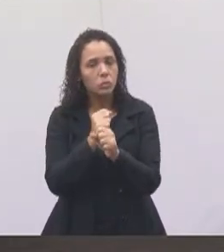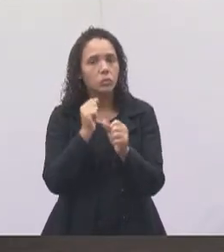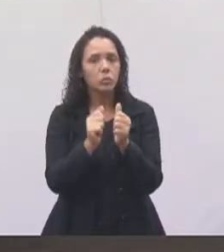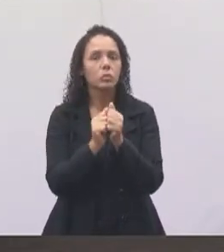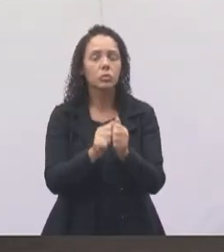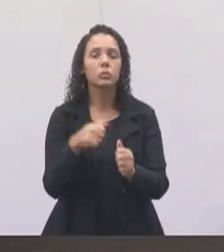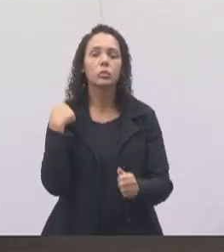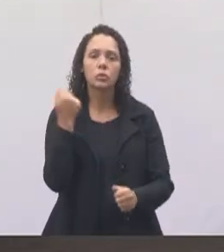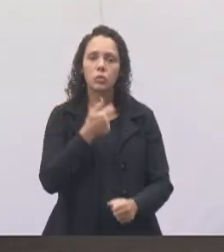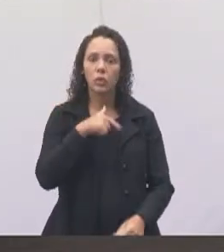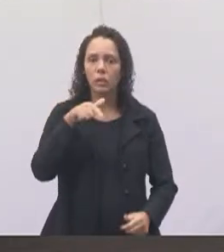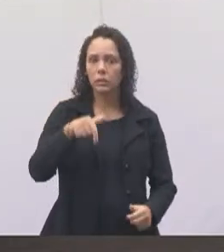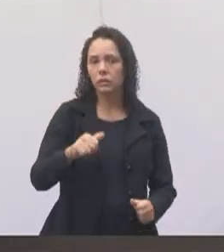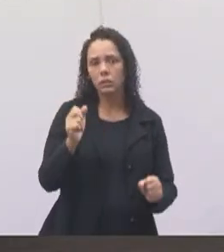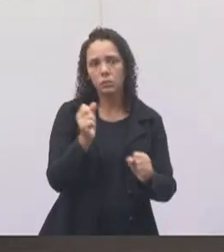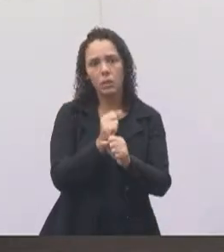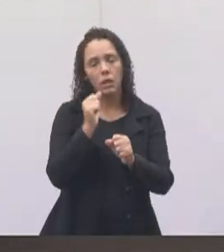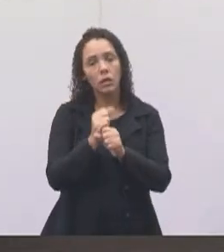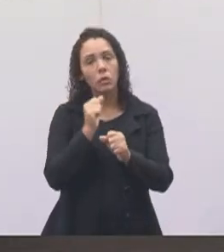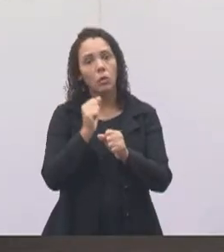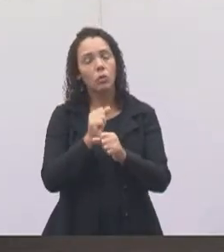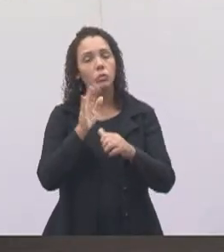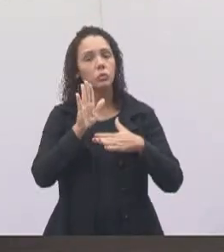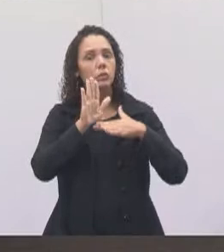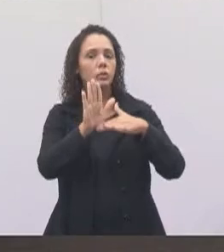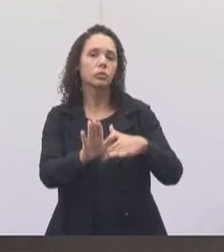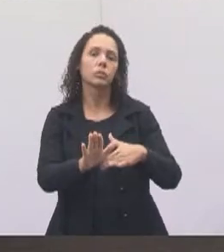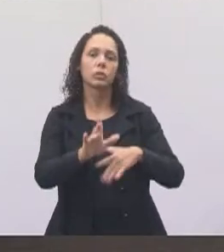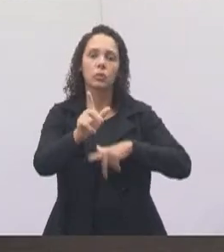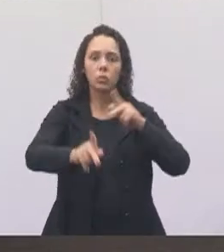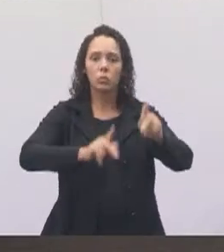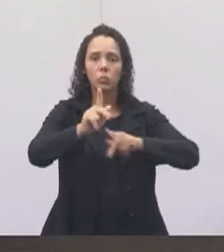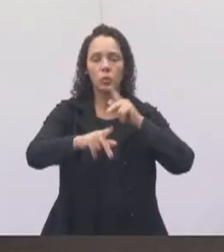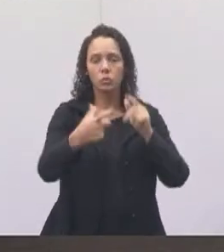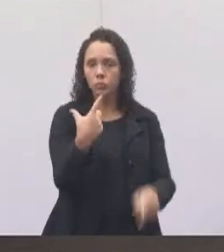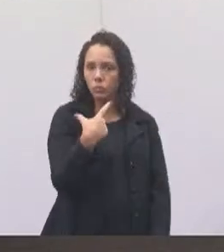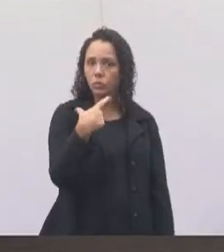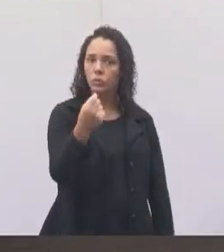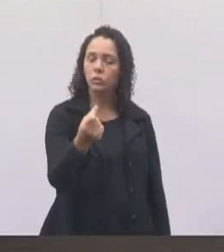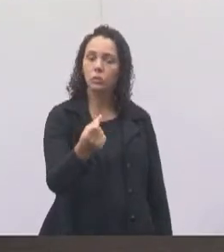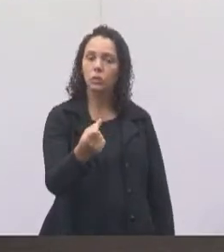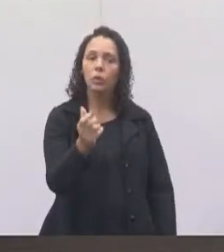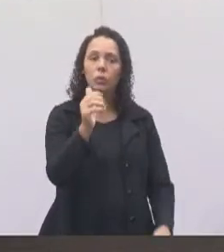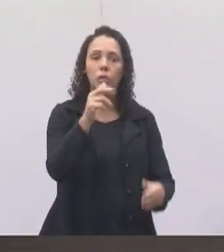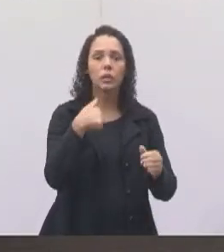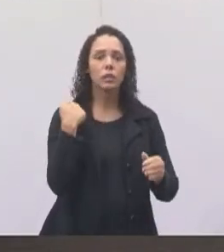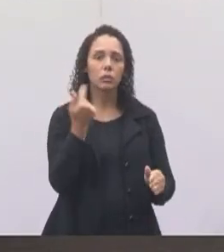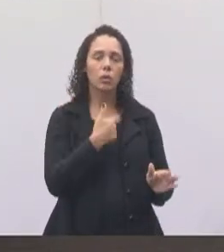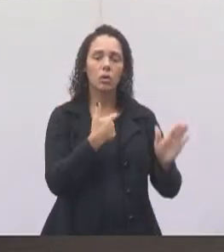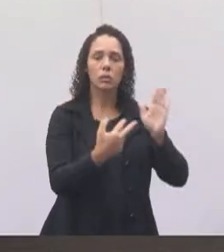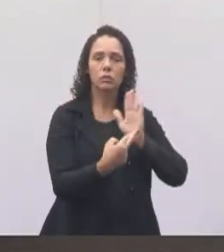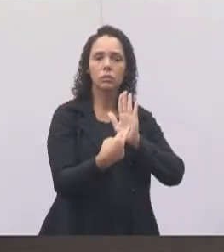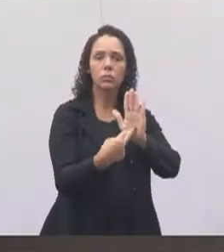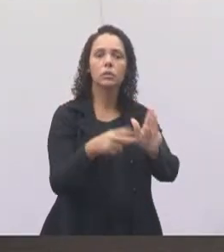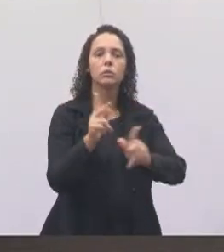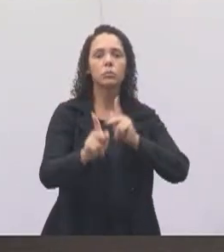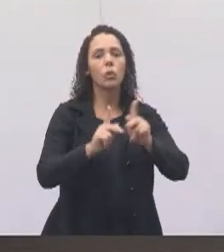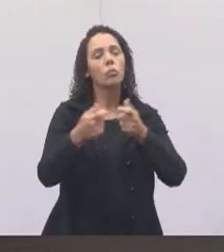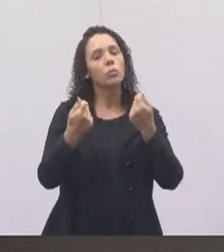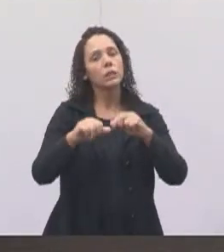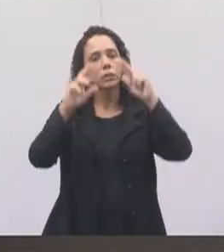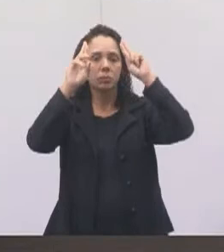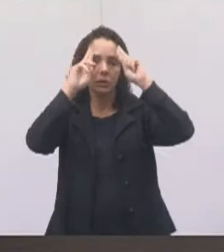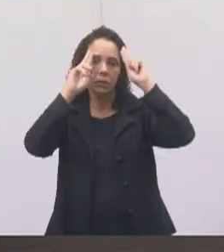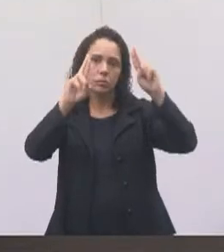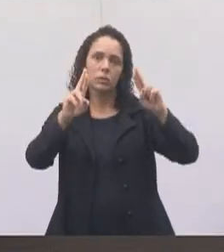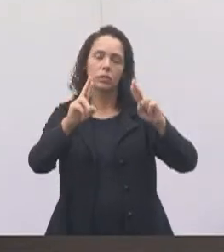para construir pontes. Realmente nós somos eleitos pelo povo. E nós representamos o povo e temos que respeitá-los. E é assim que eu sigo